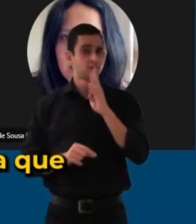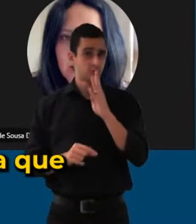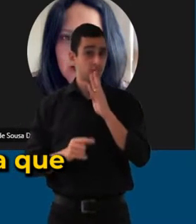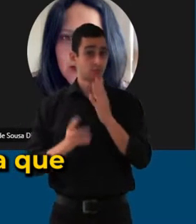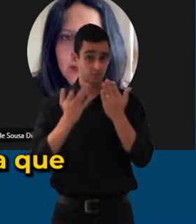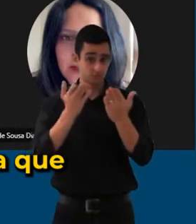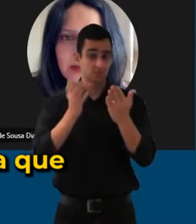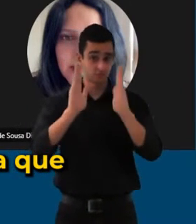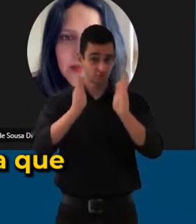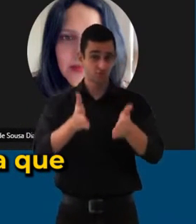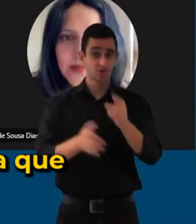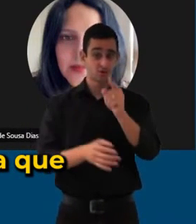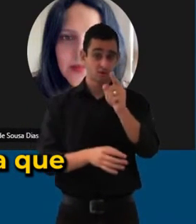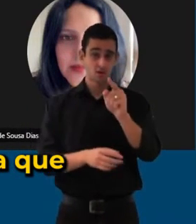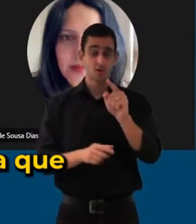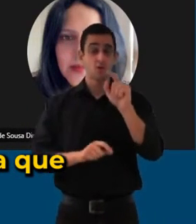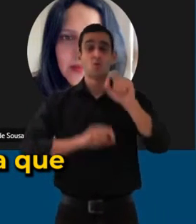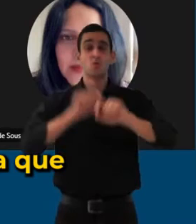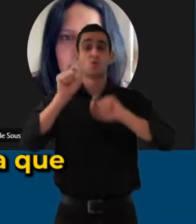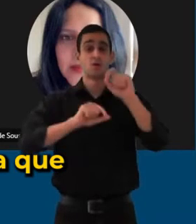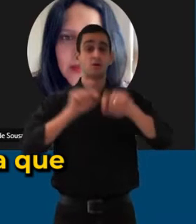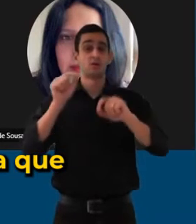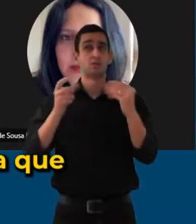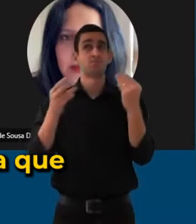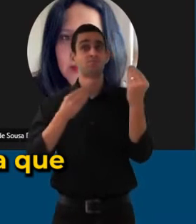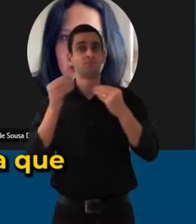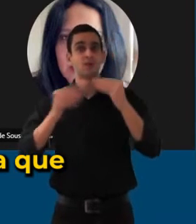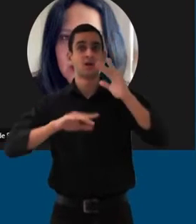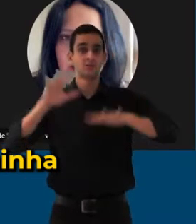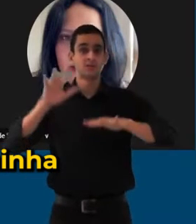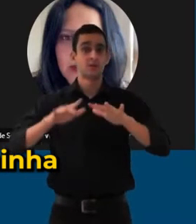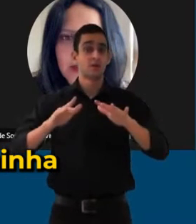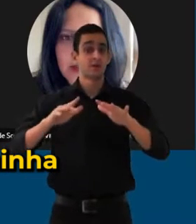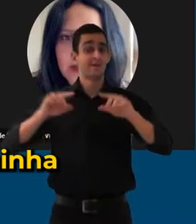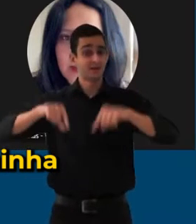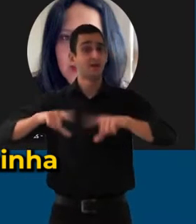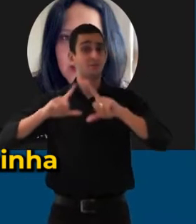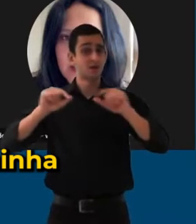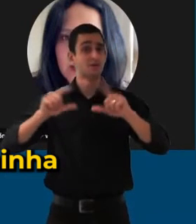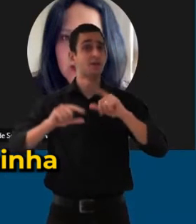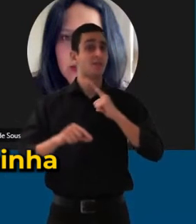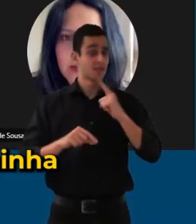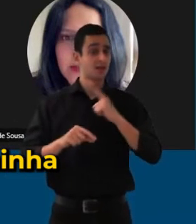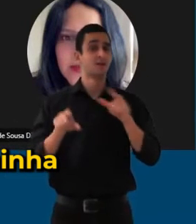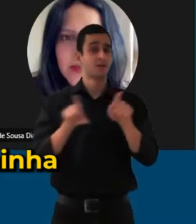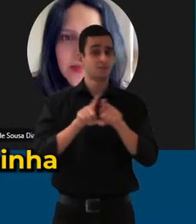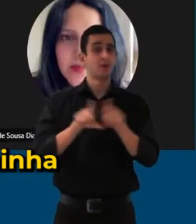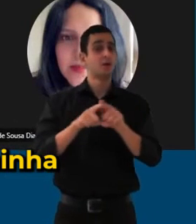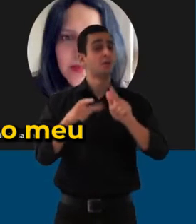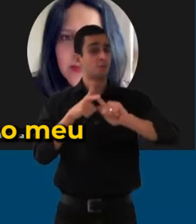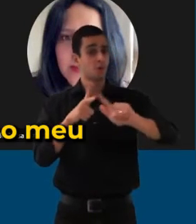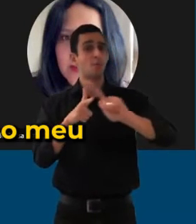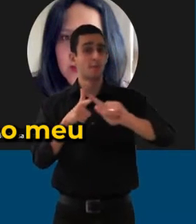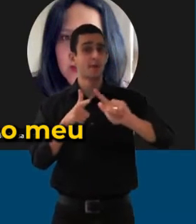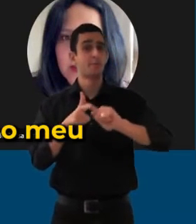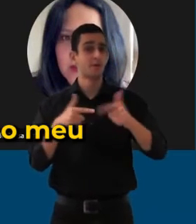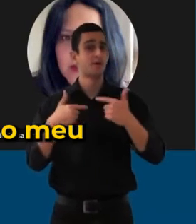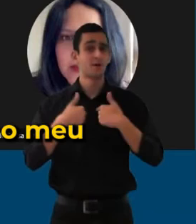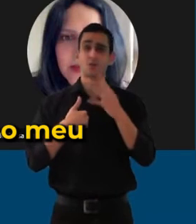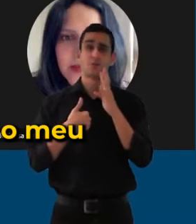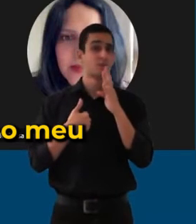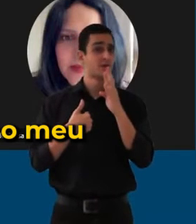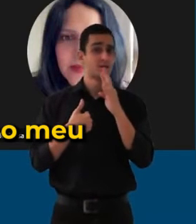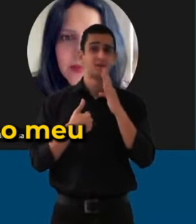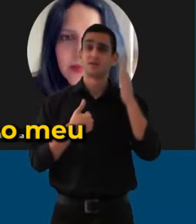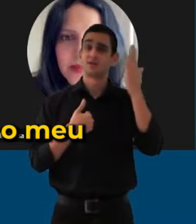não tenha ciência dessa situação dramática que nós temos em Brasília, até vergonhoso, porque está dentro da minha área, e eu digo para os